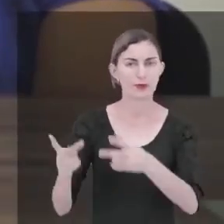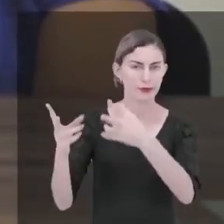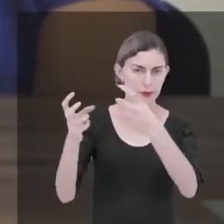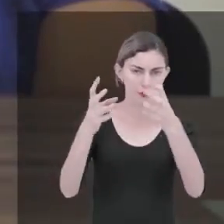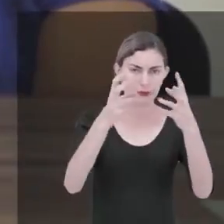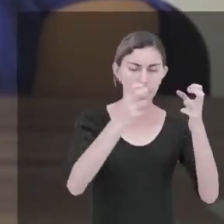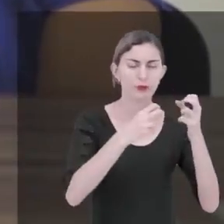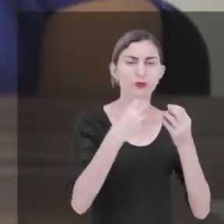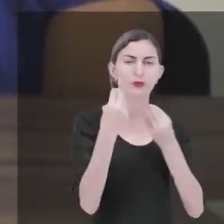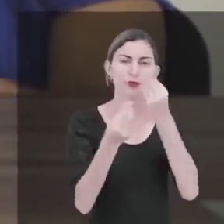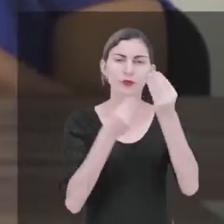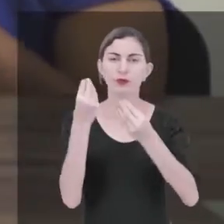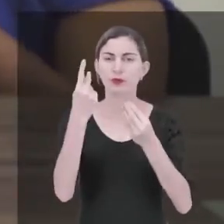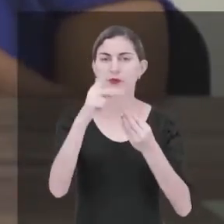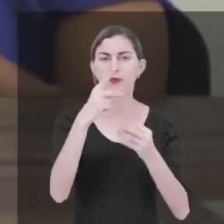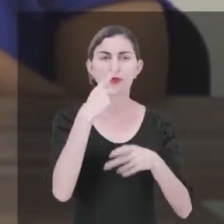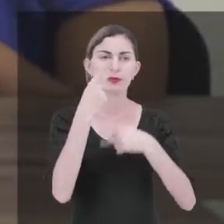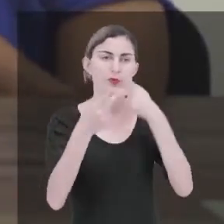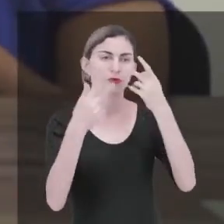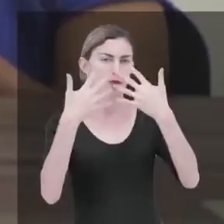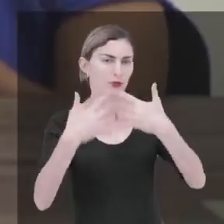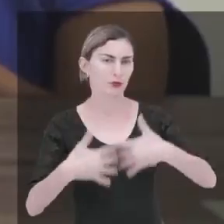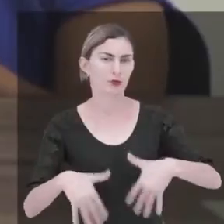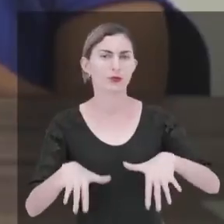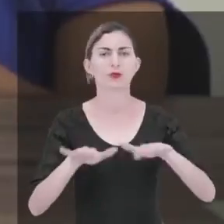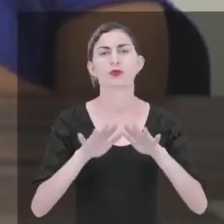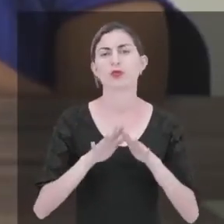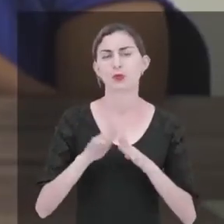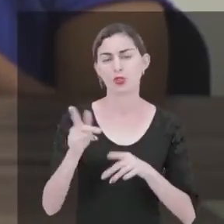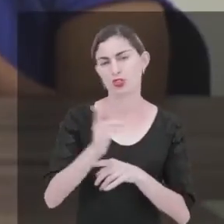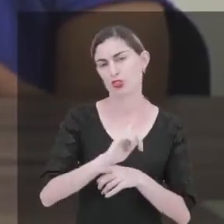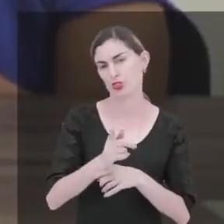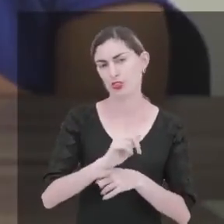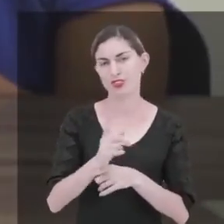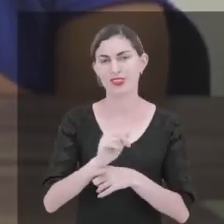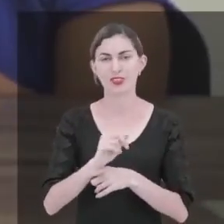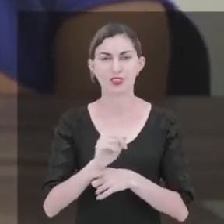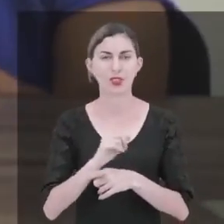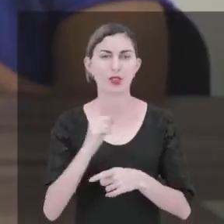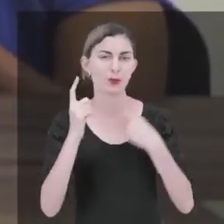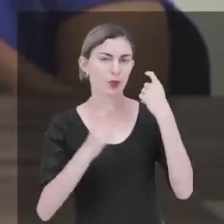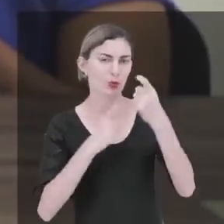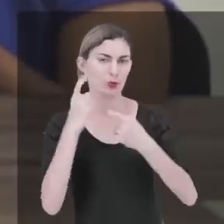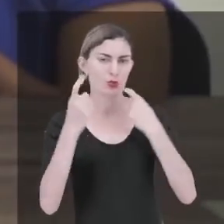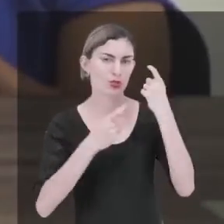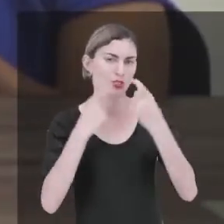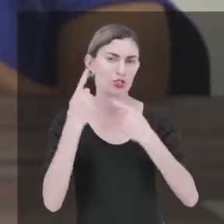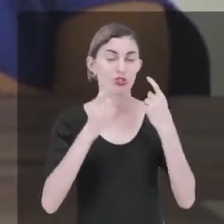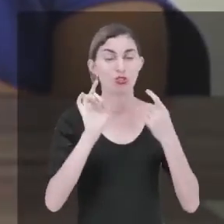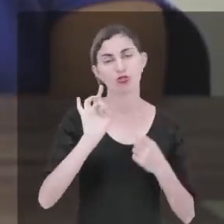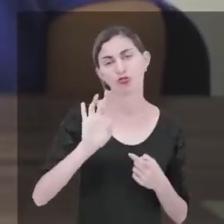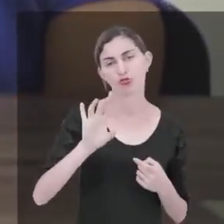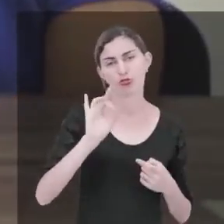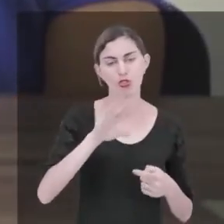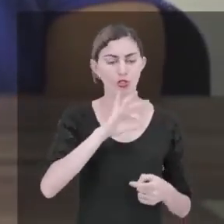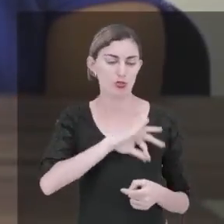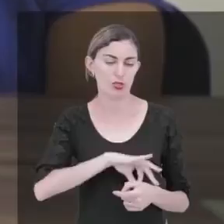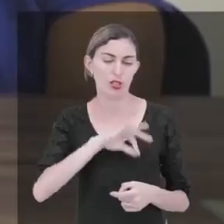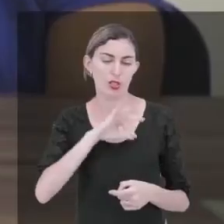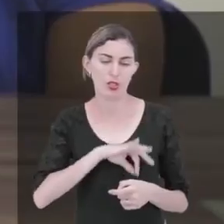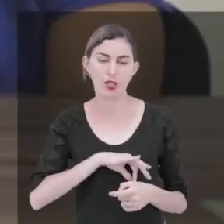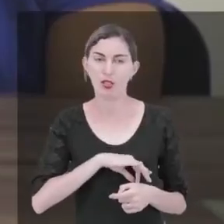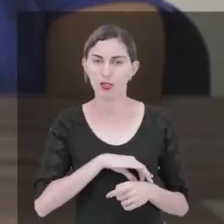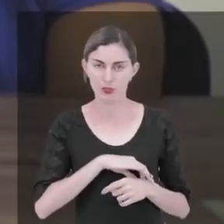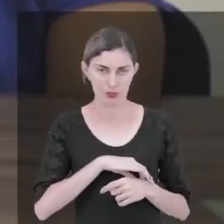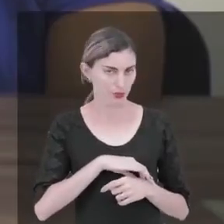Vocês percebam como ela fala naturalmente da gestão, preocupando-se não só com a